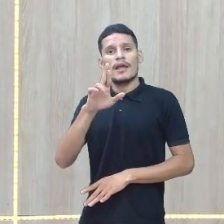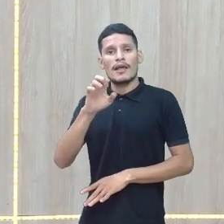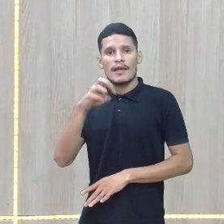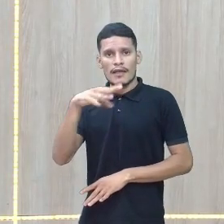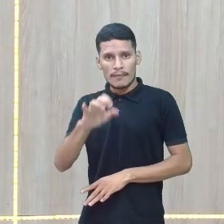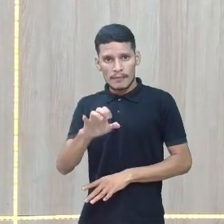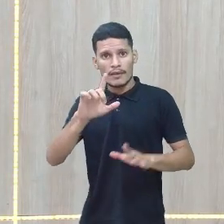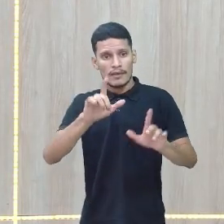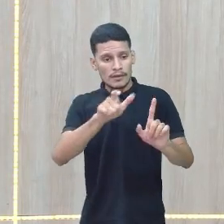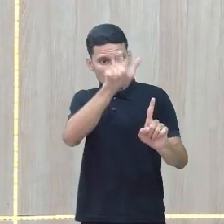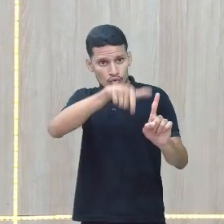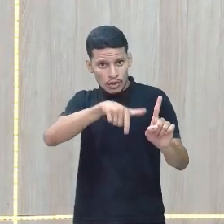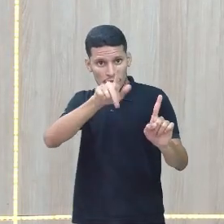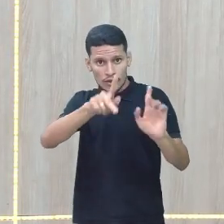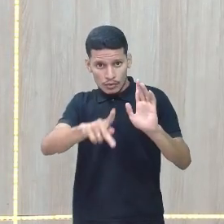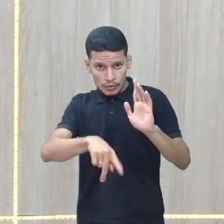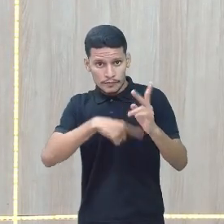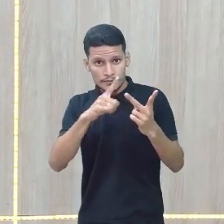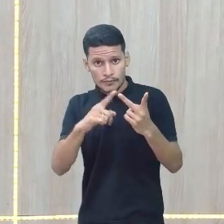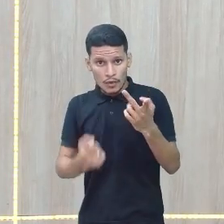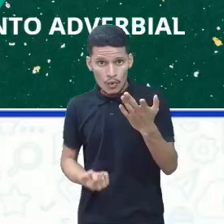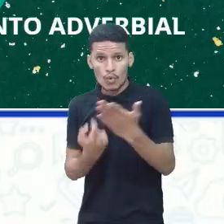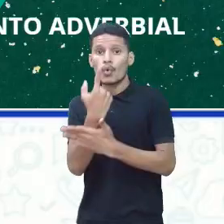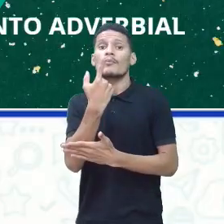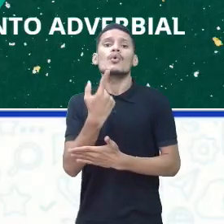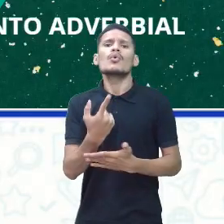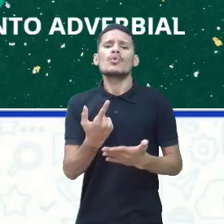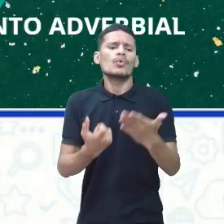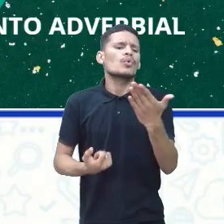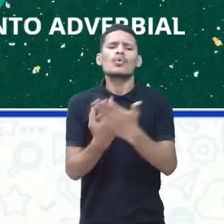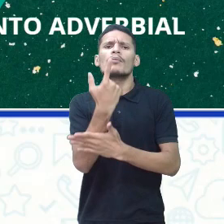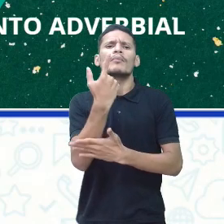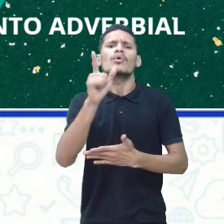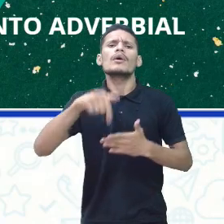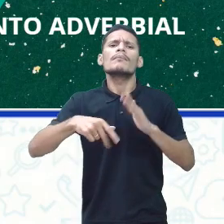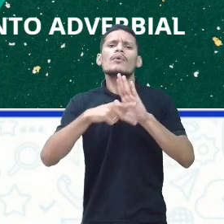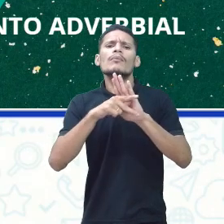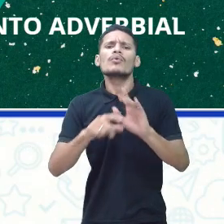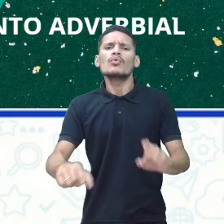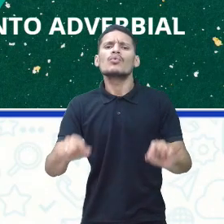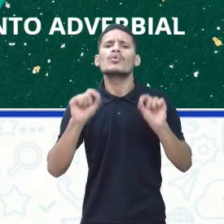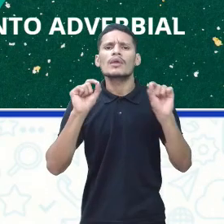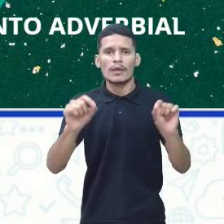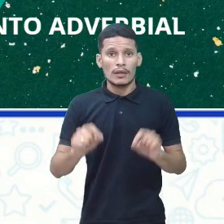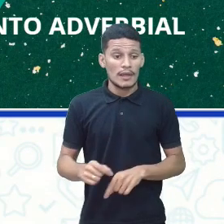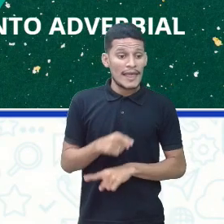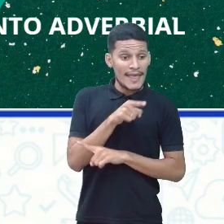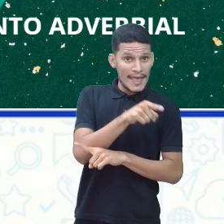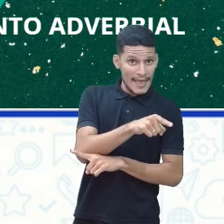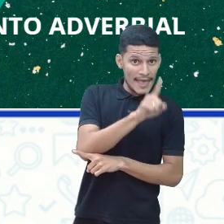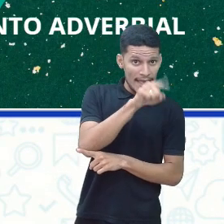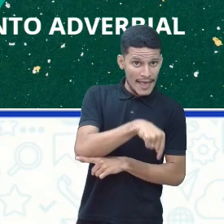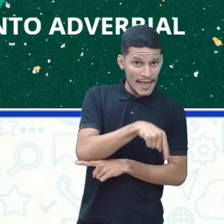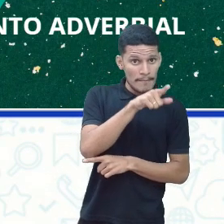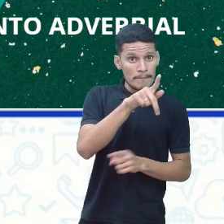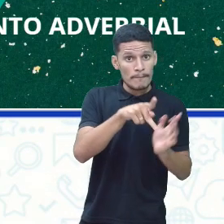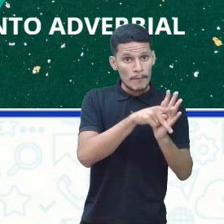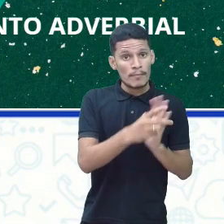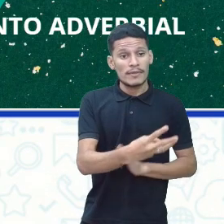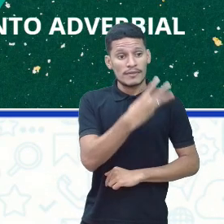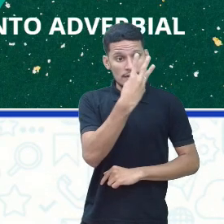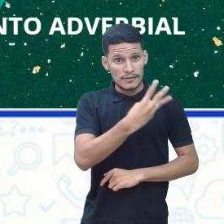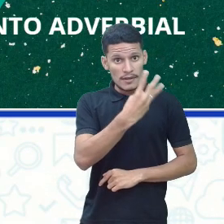da oração, comprou, não é? Ele comprou, não é? Ele é a terceira pessoa